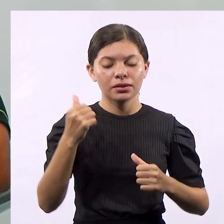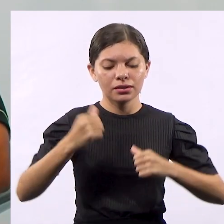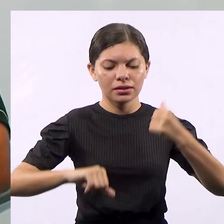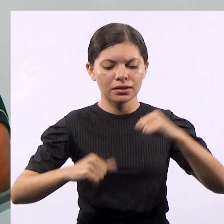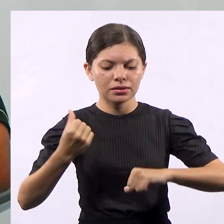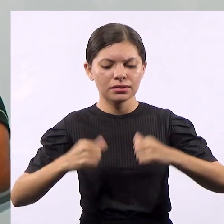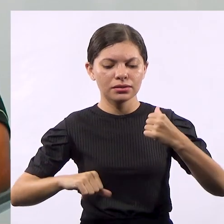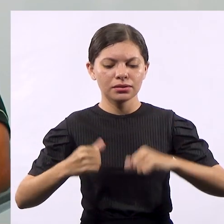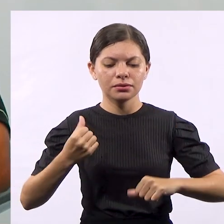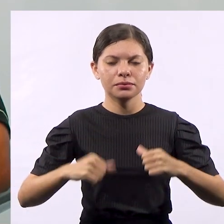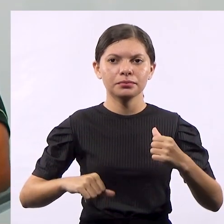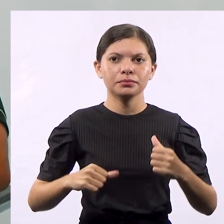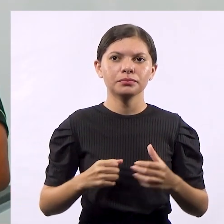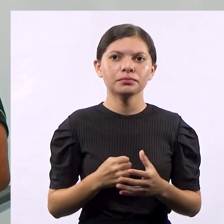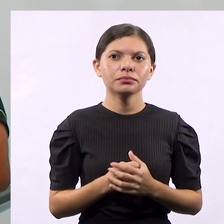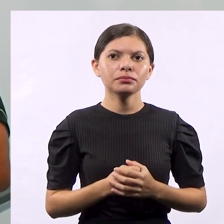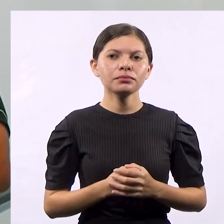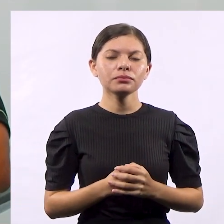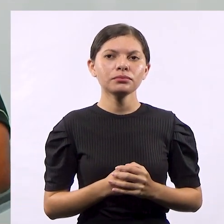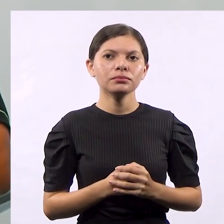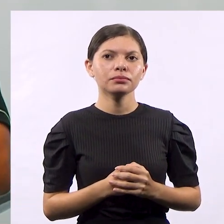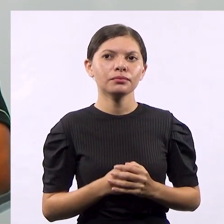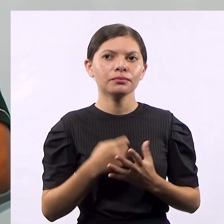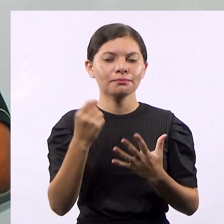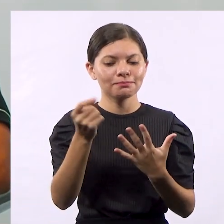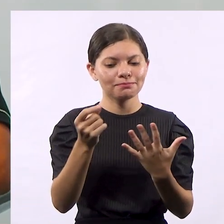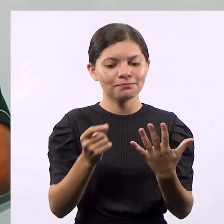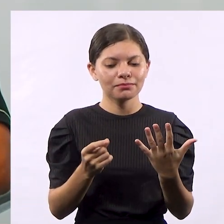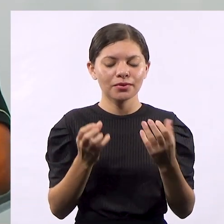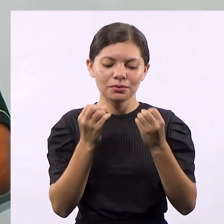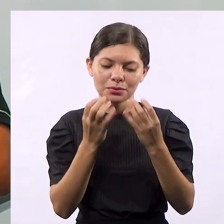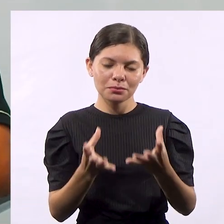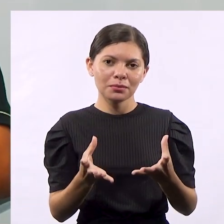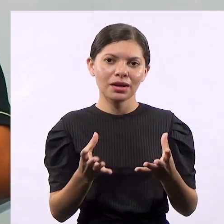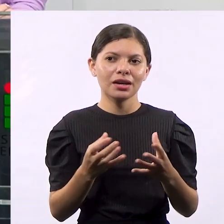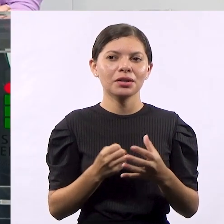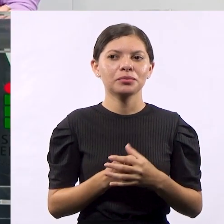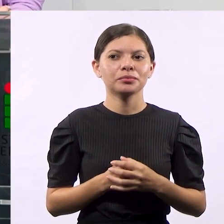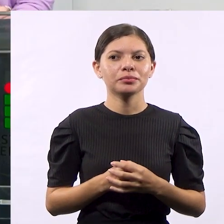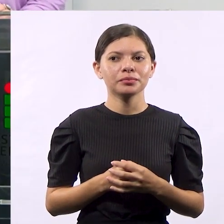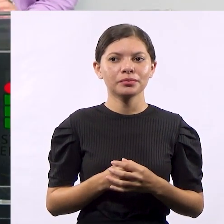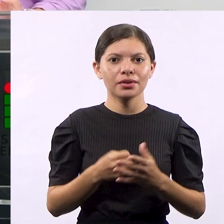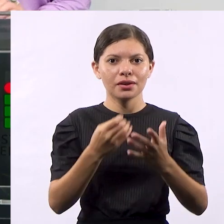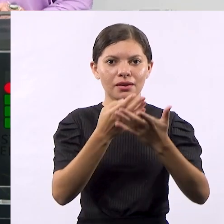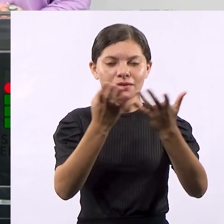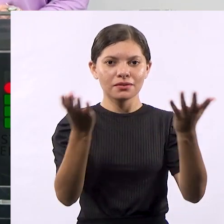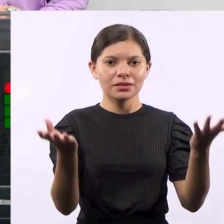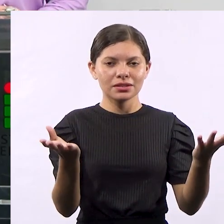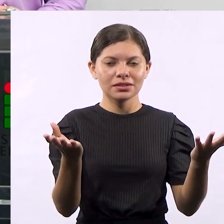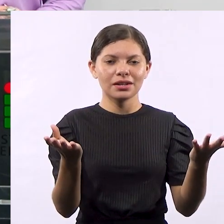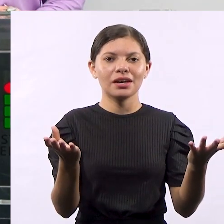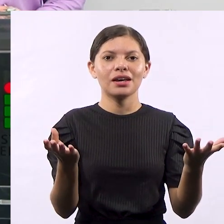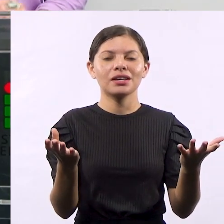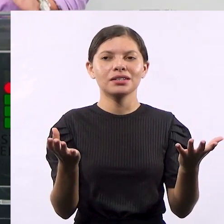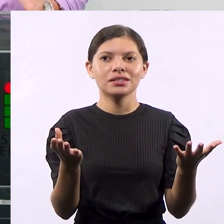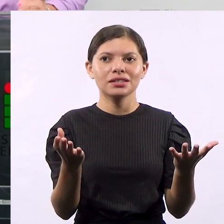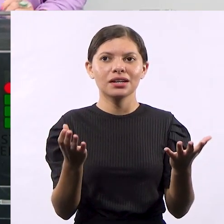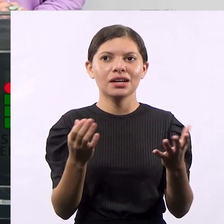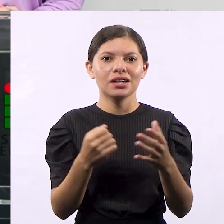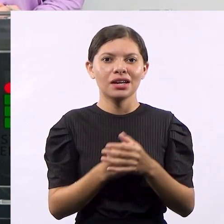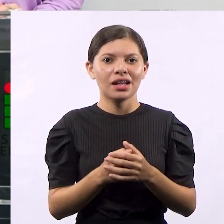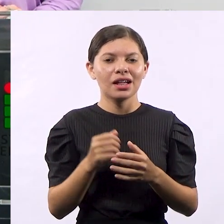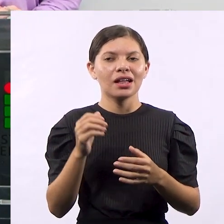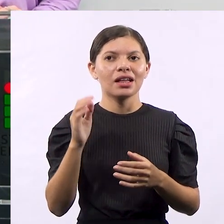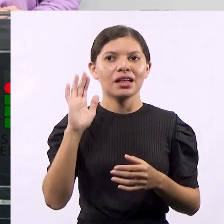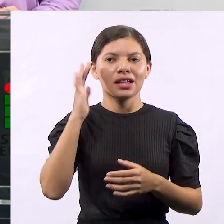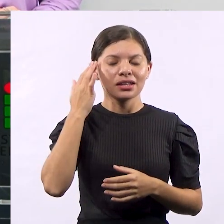que vocês vão estar analisando para esses pontos que estão sendo mencionados. Muito bem, eu imagino que vocês,